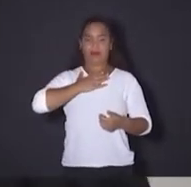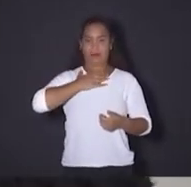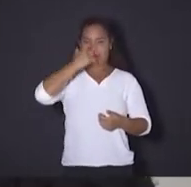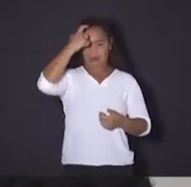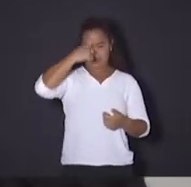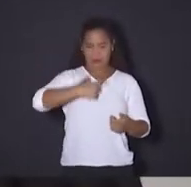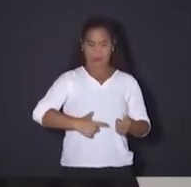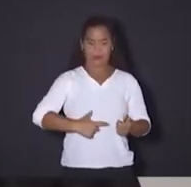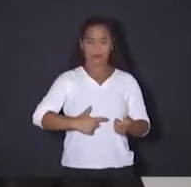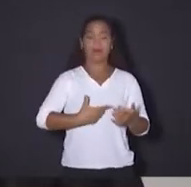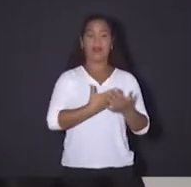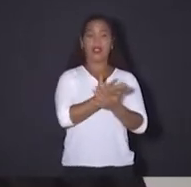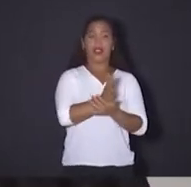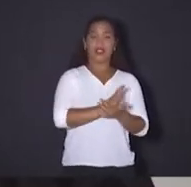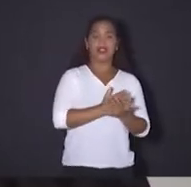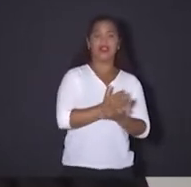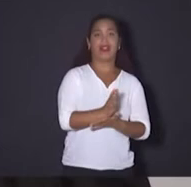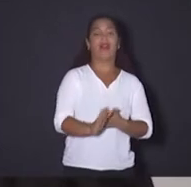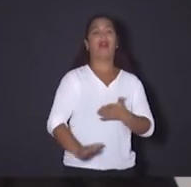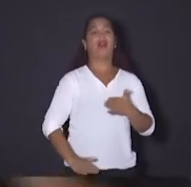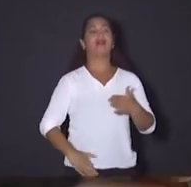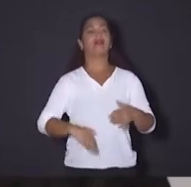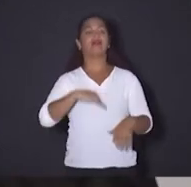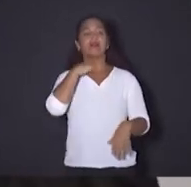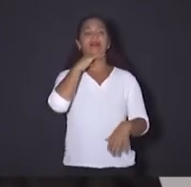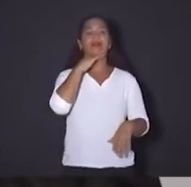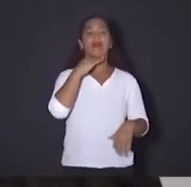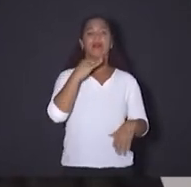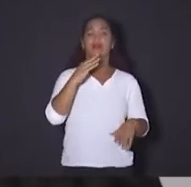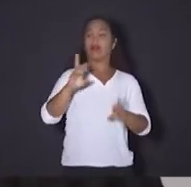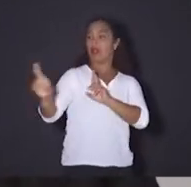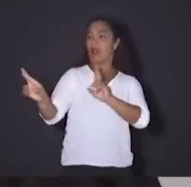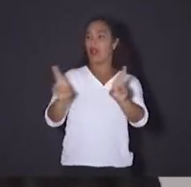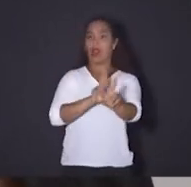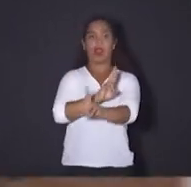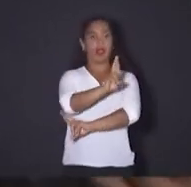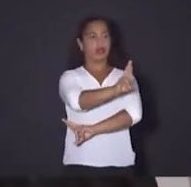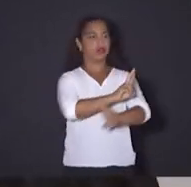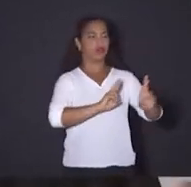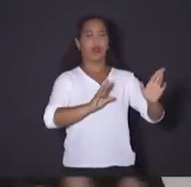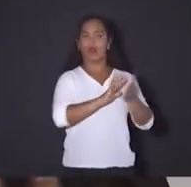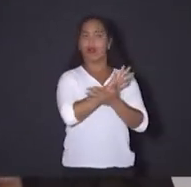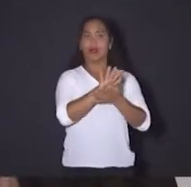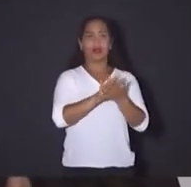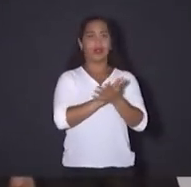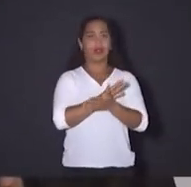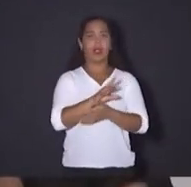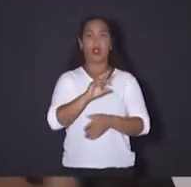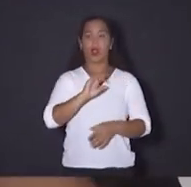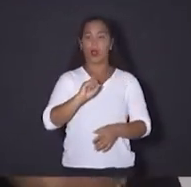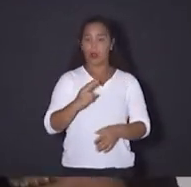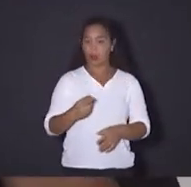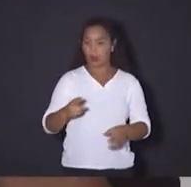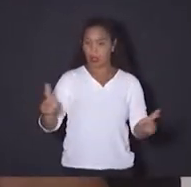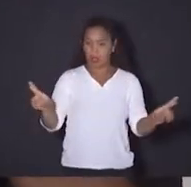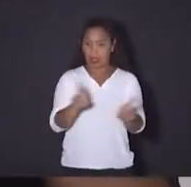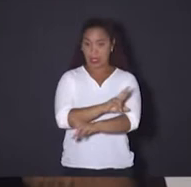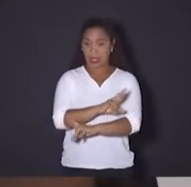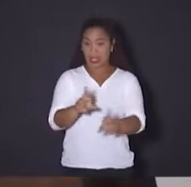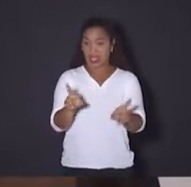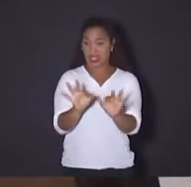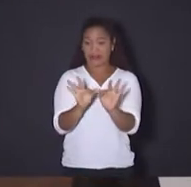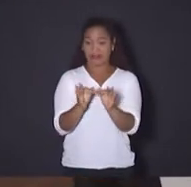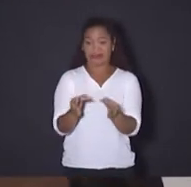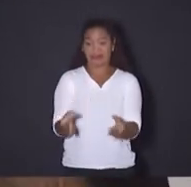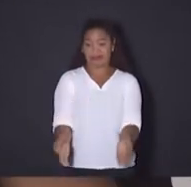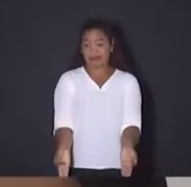chata enfadonha na qual eu não me relaciono com o mundo na qual as relações são o alex na relação não são